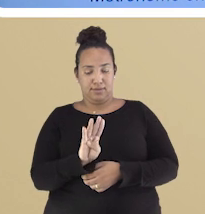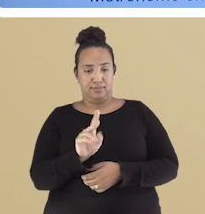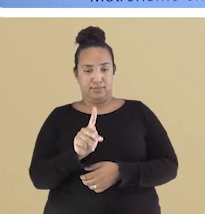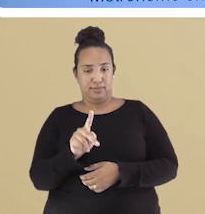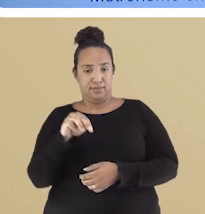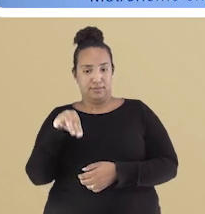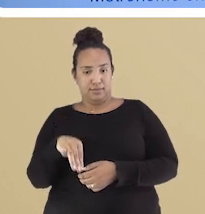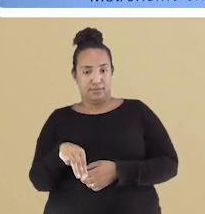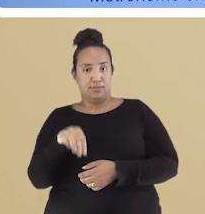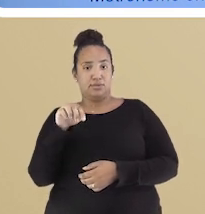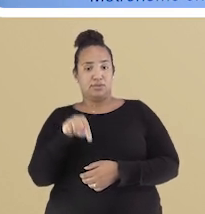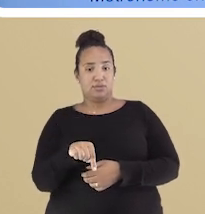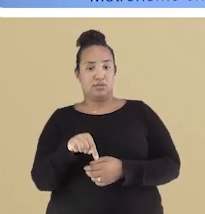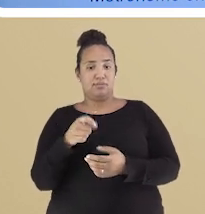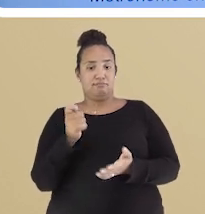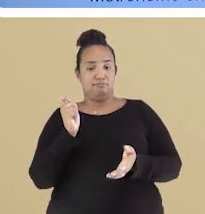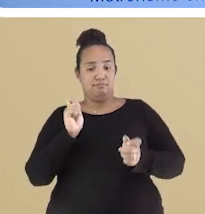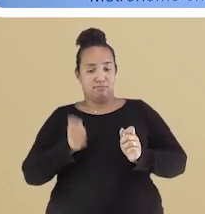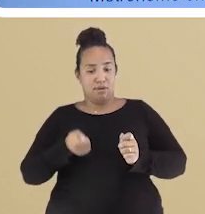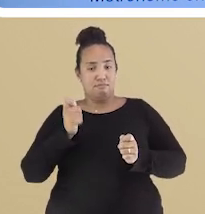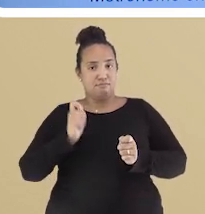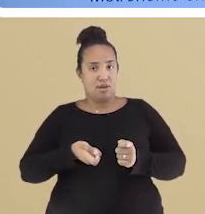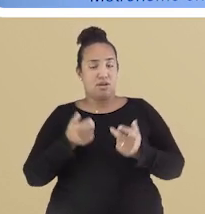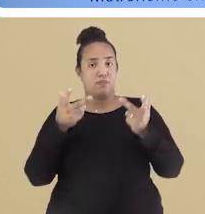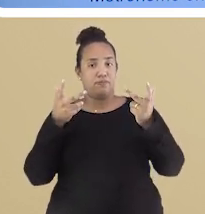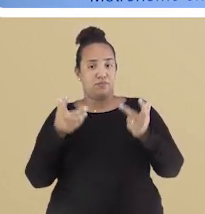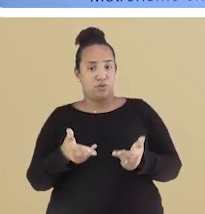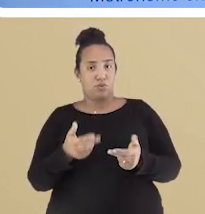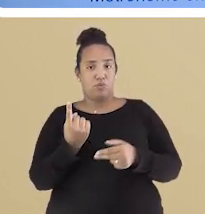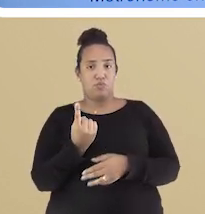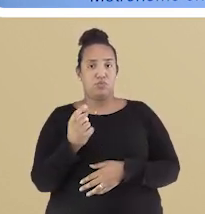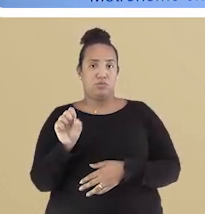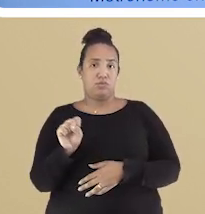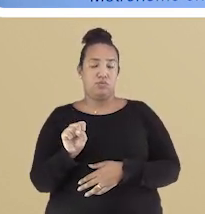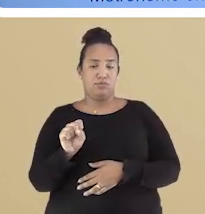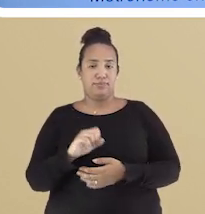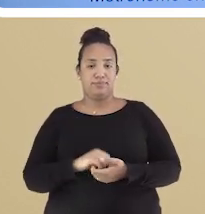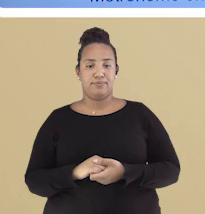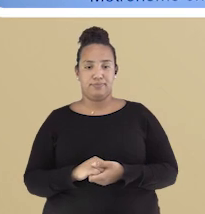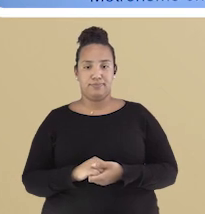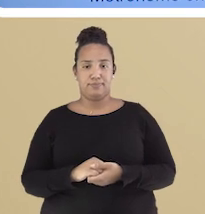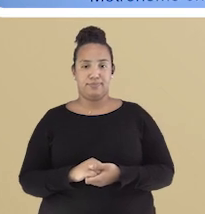metrônomo 60 BPM vai ter uma batida a cada segundo escudo